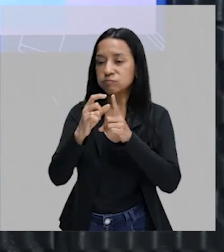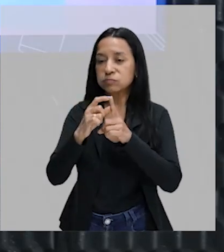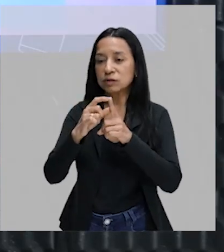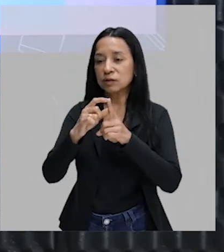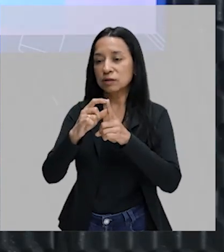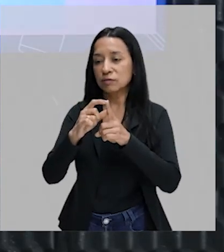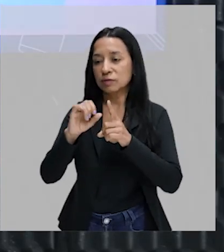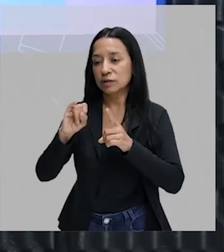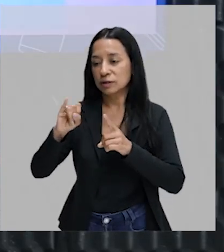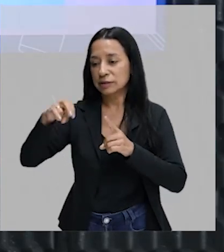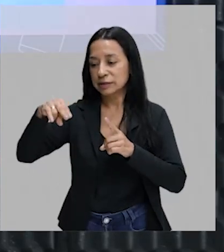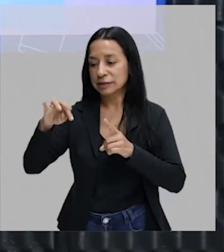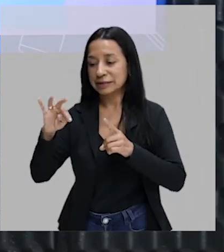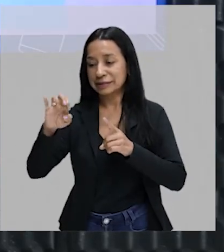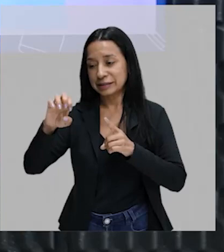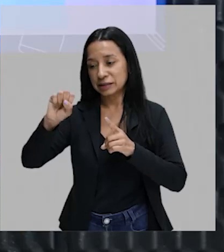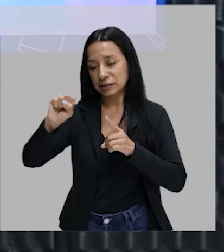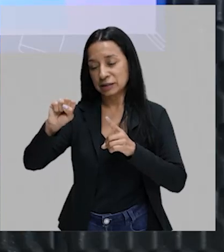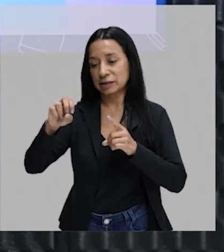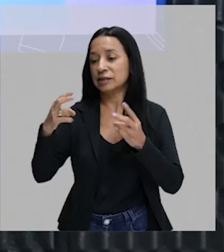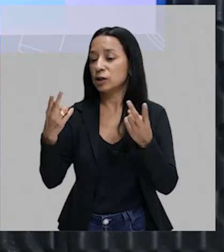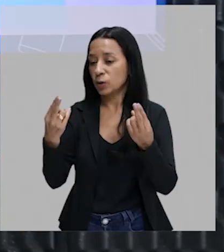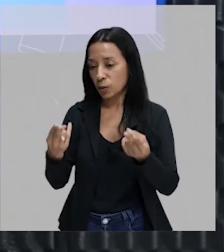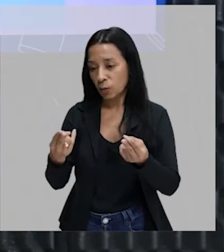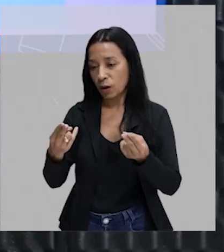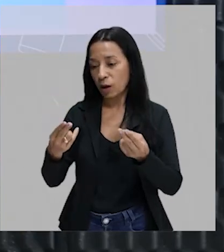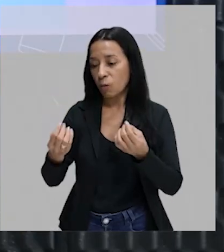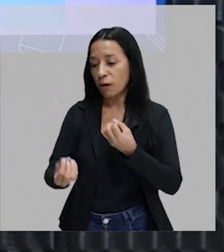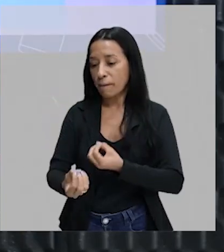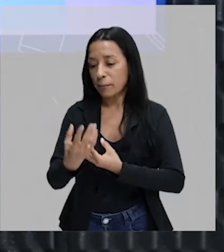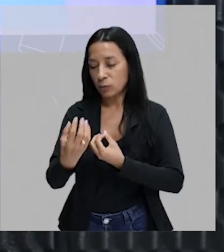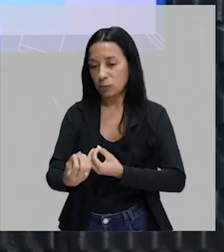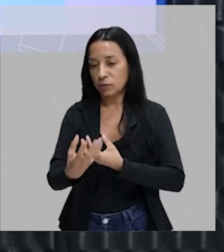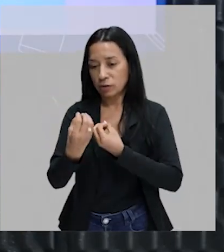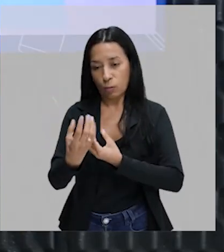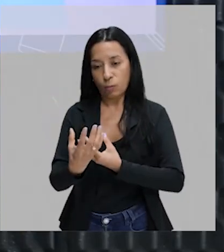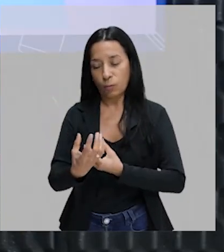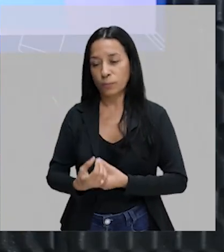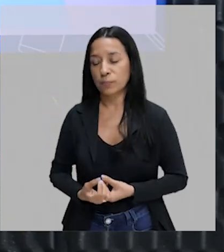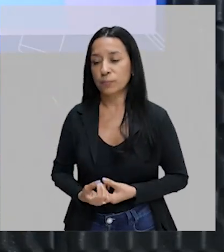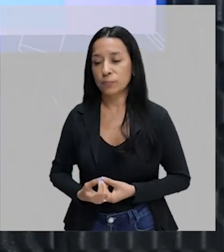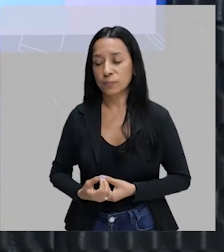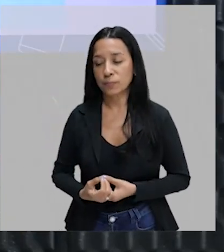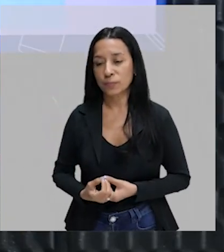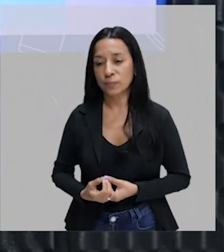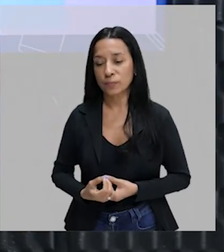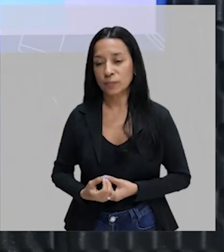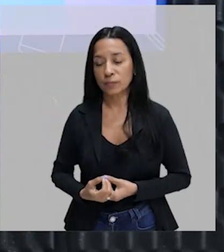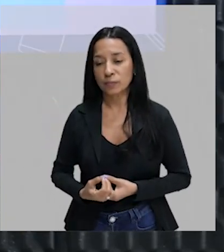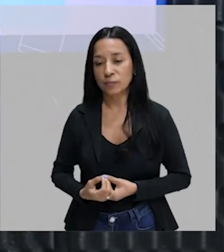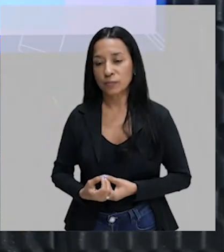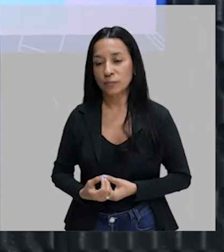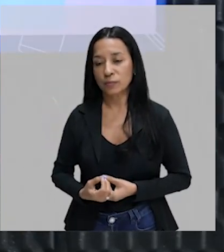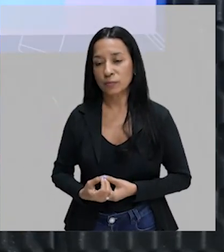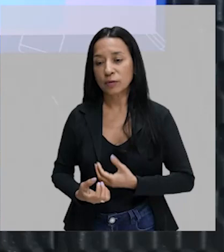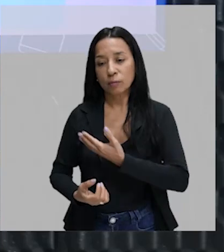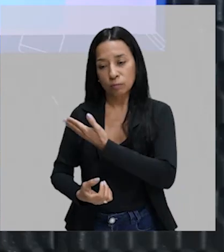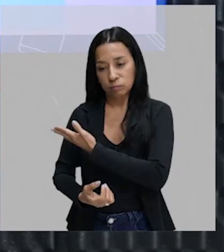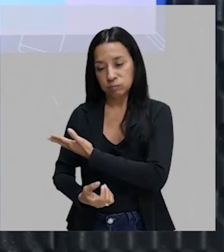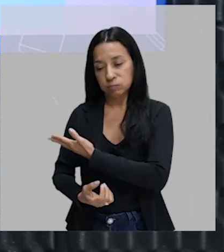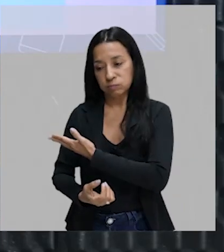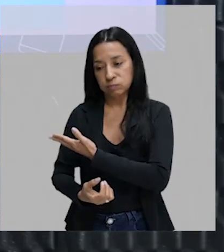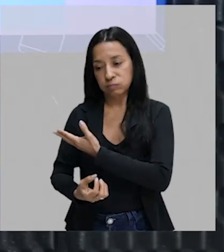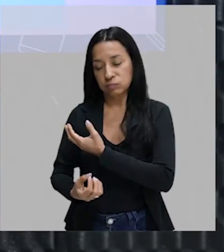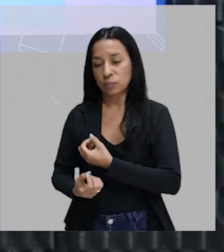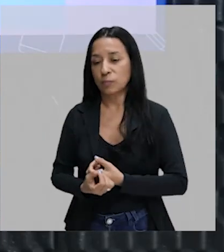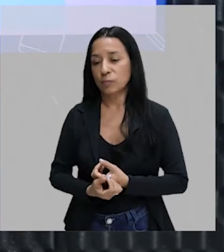que produção. Então, toda vez que eu falar síntese proteica, produção de proteína. Tá bom? Então, aqui é o processo de